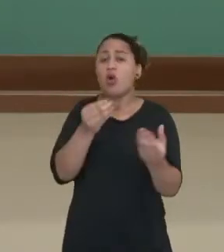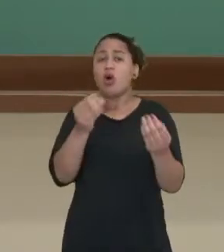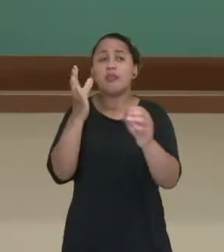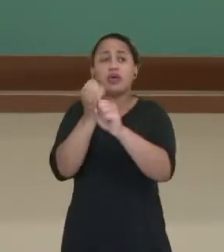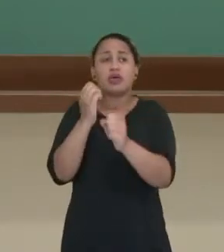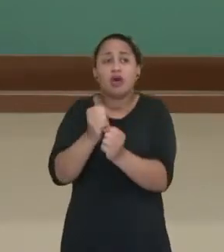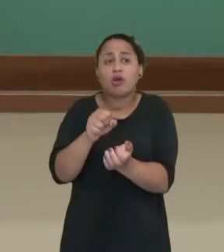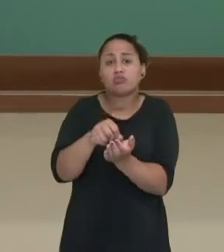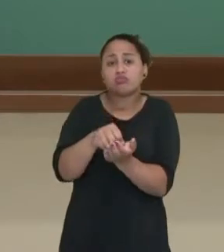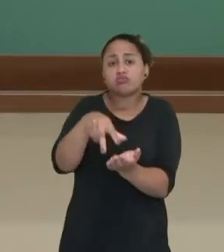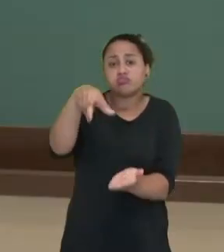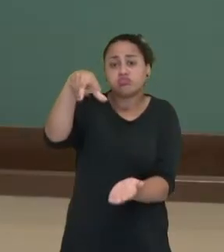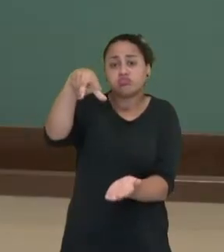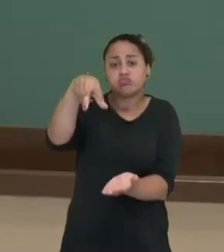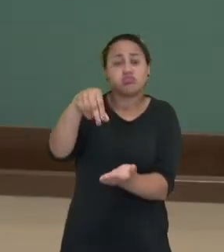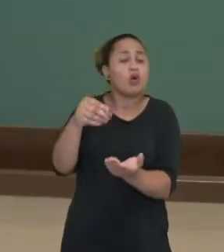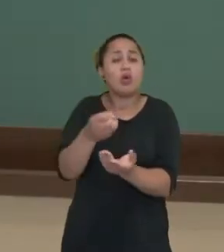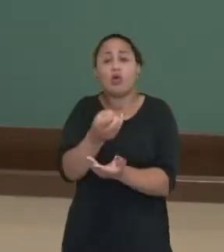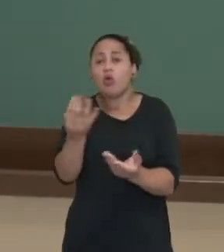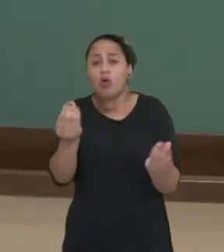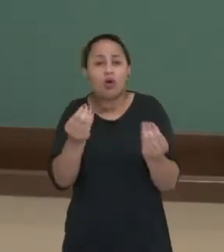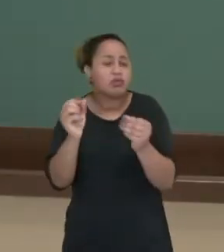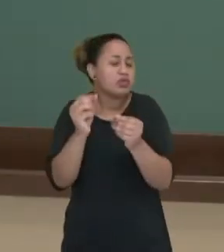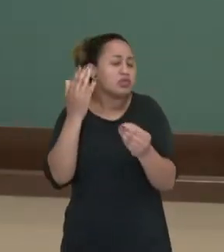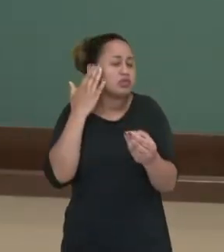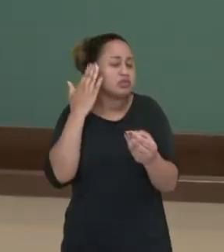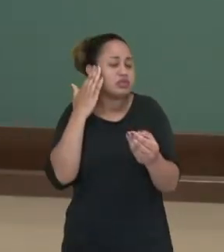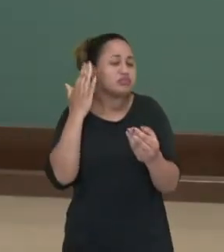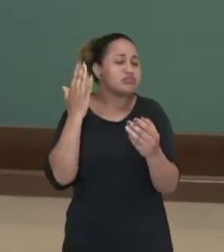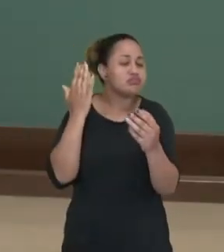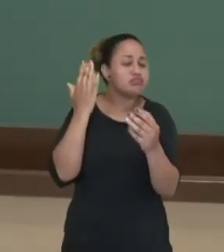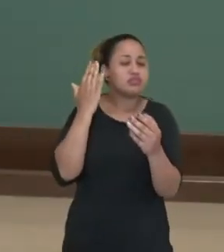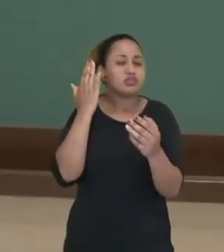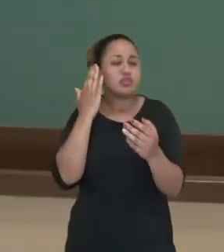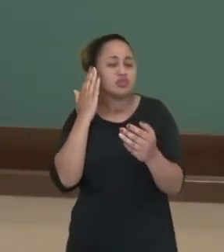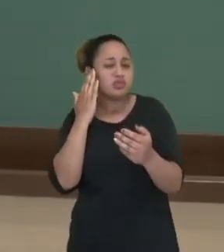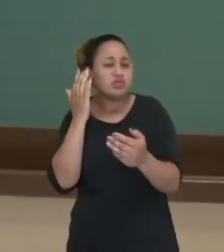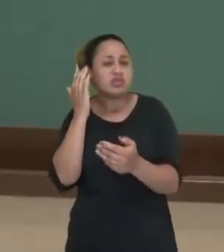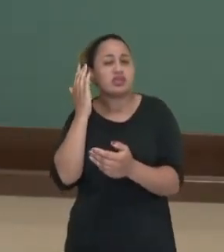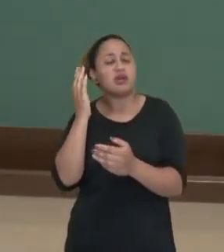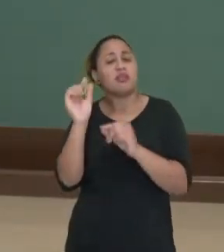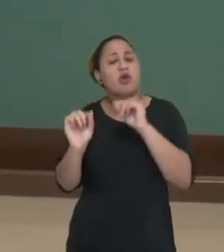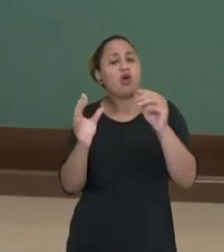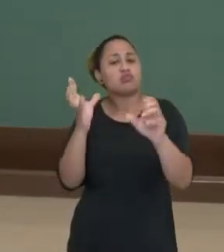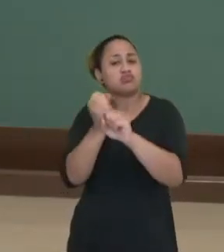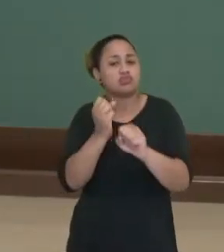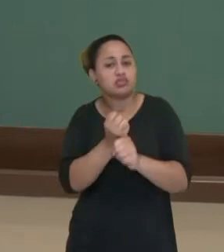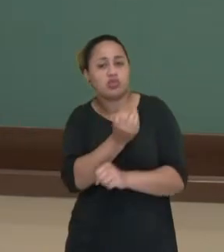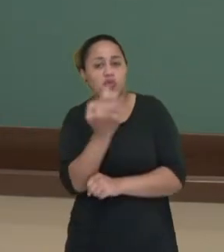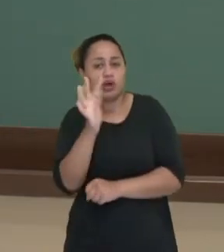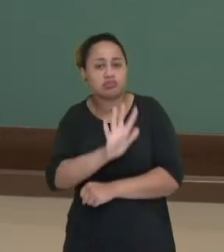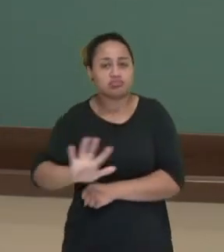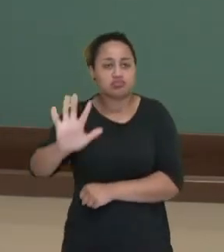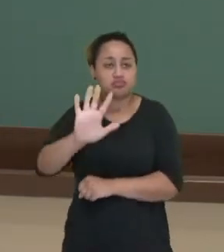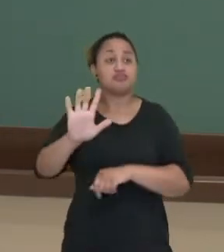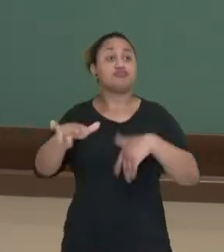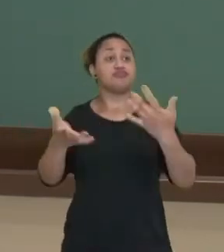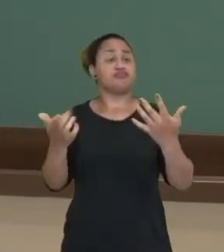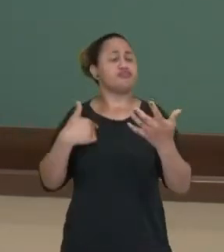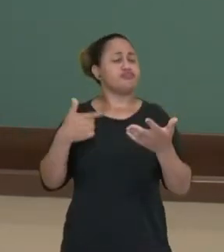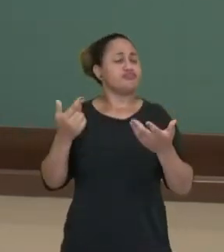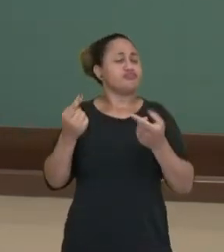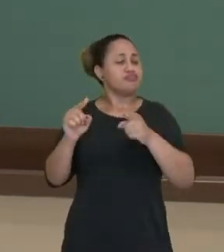esse volume. Então vamos com aquelas perguntinhas que a gente sempre fala exatamente para a gente pensar, incitar a gente